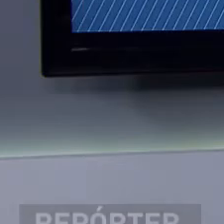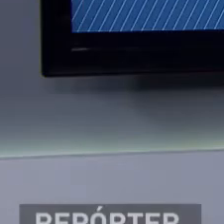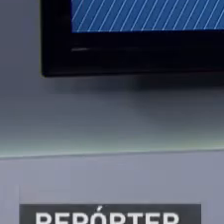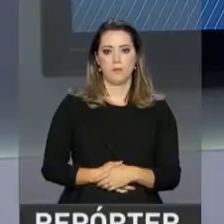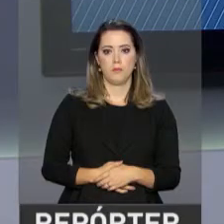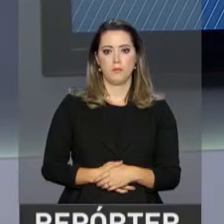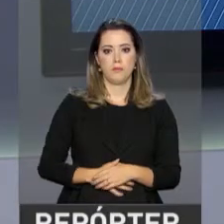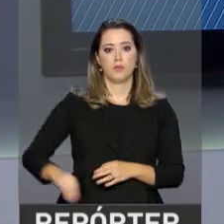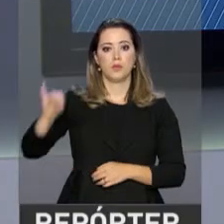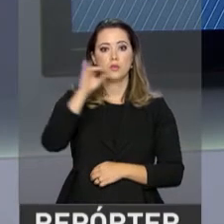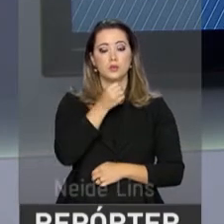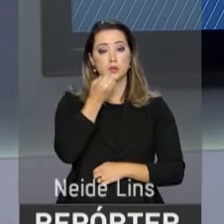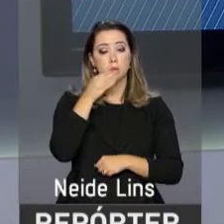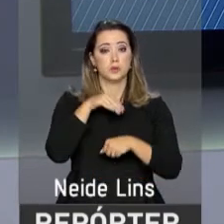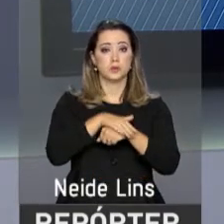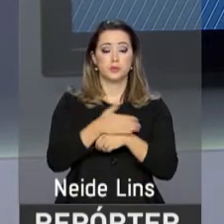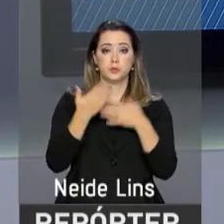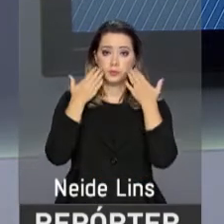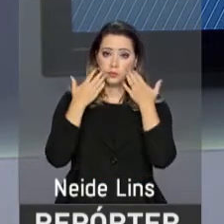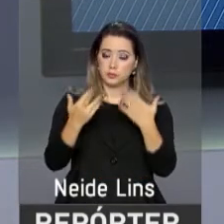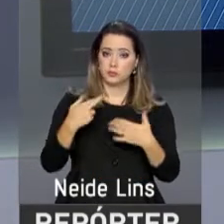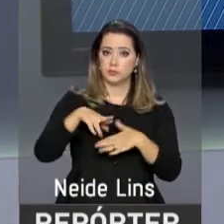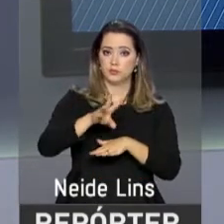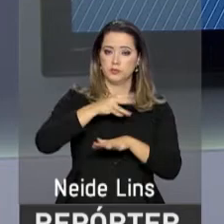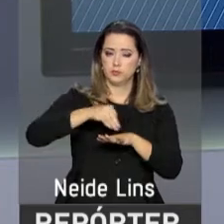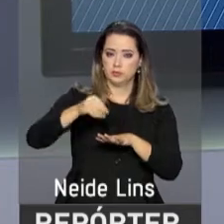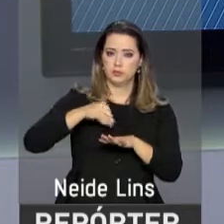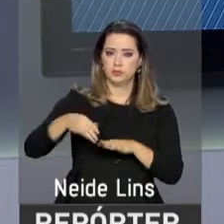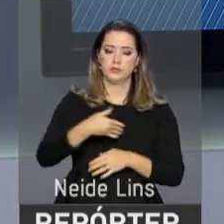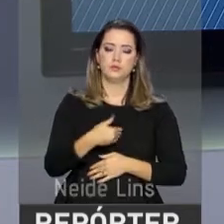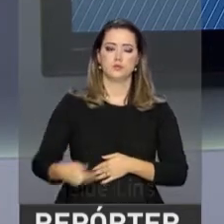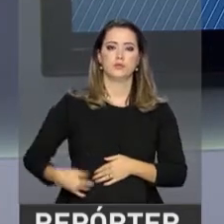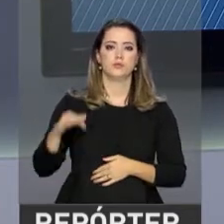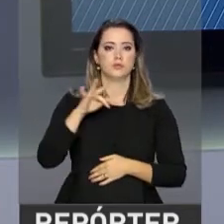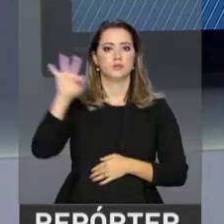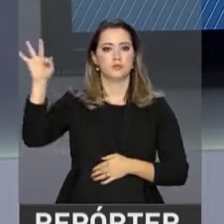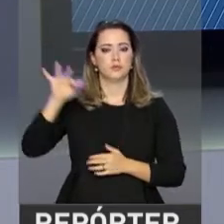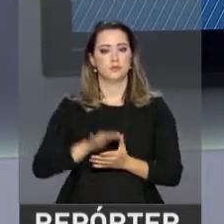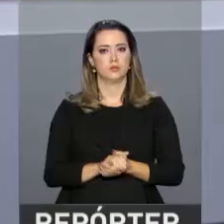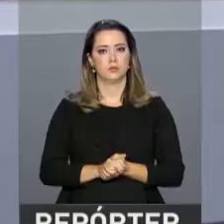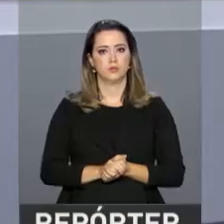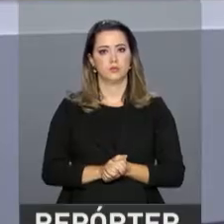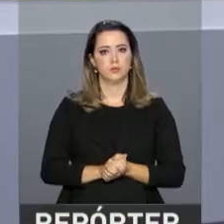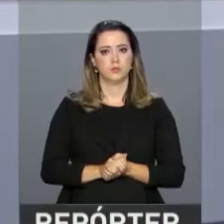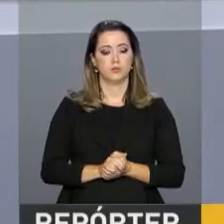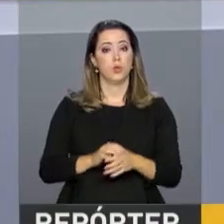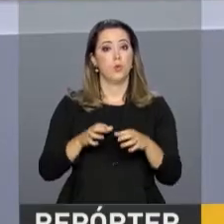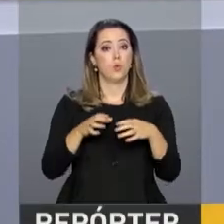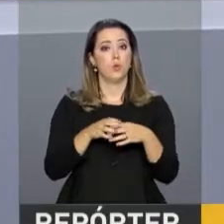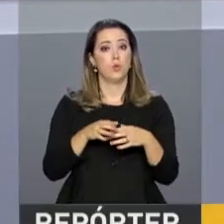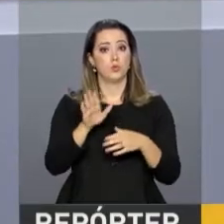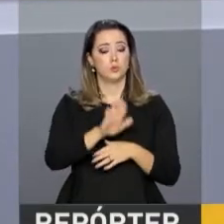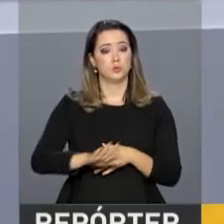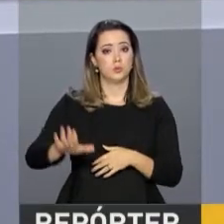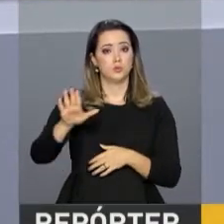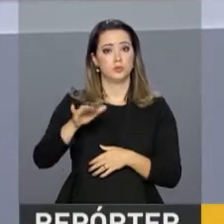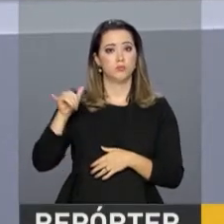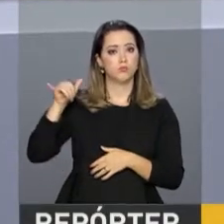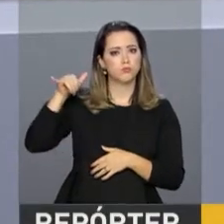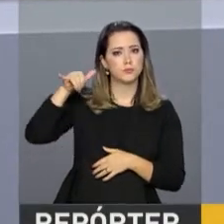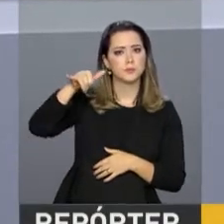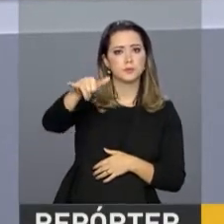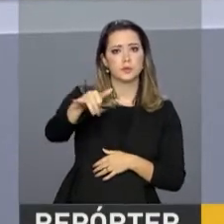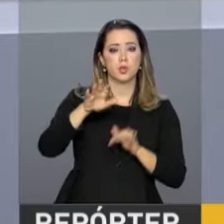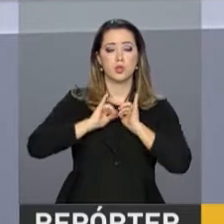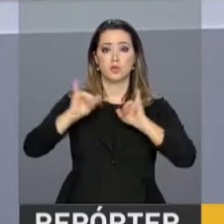olá boa noite começa agora o repórter nbr com as notícias do governo federal à secretaria nacional de aviação civil